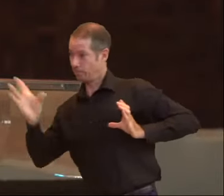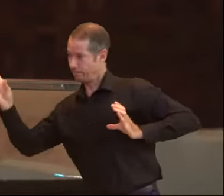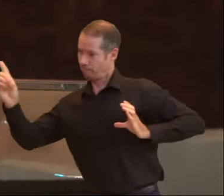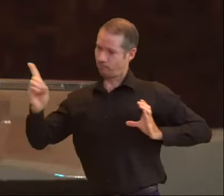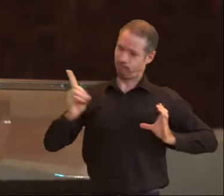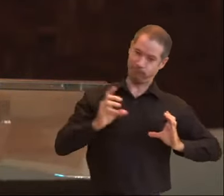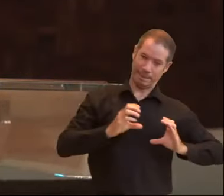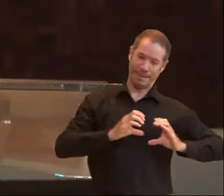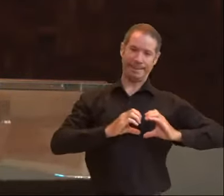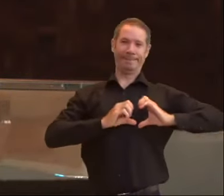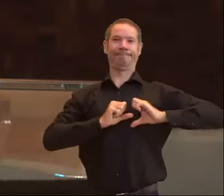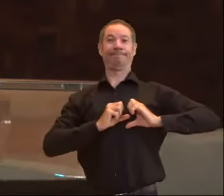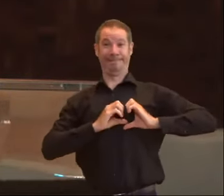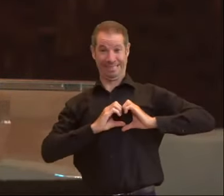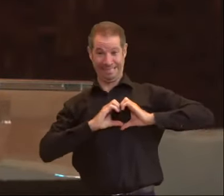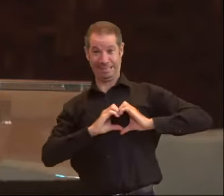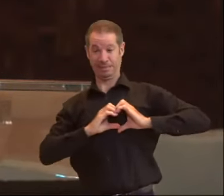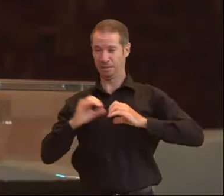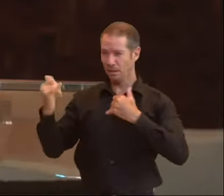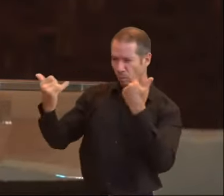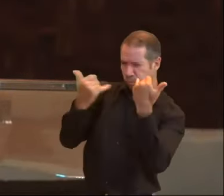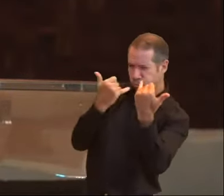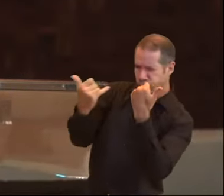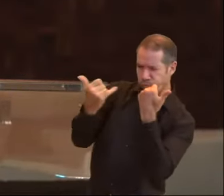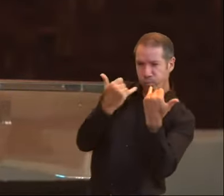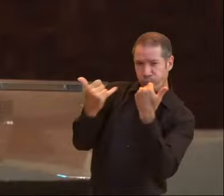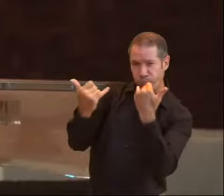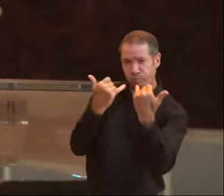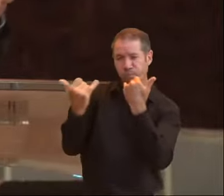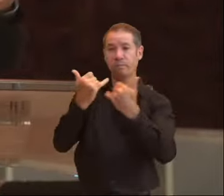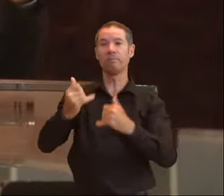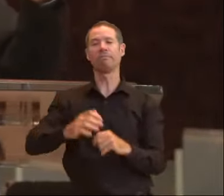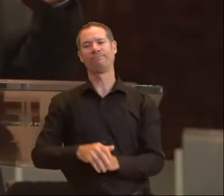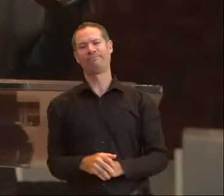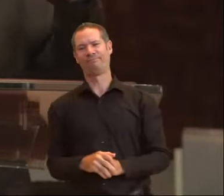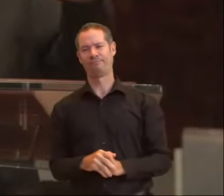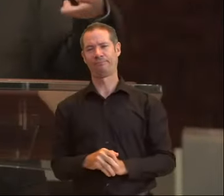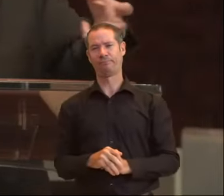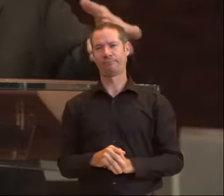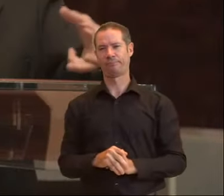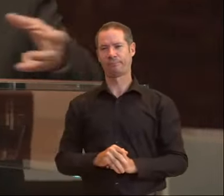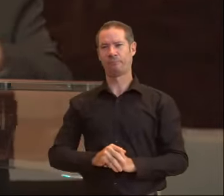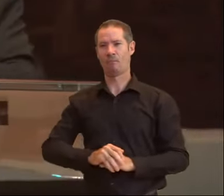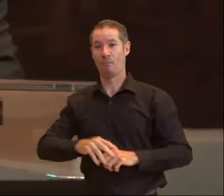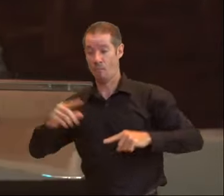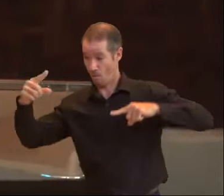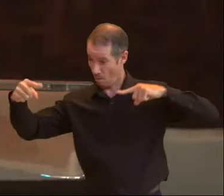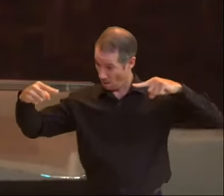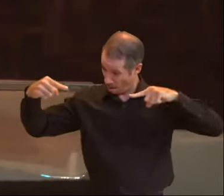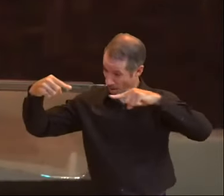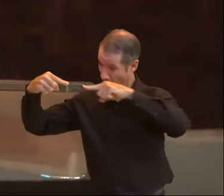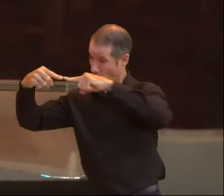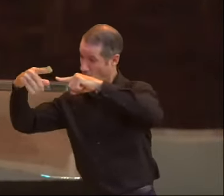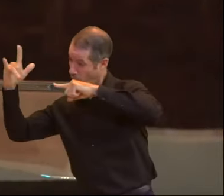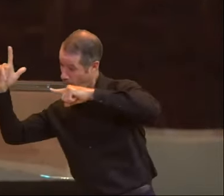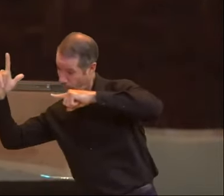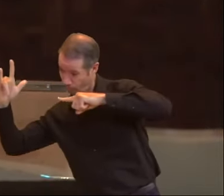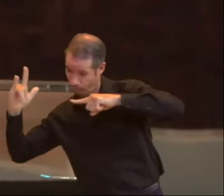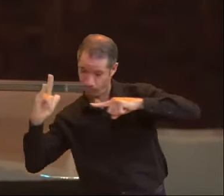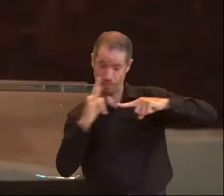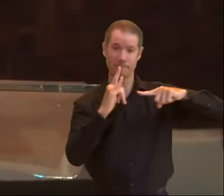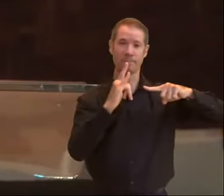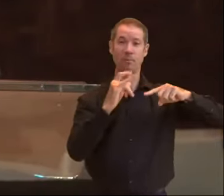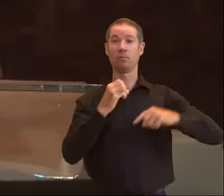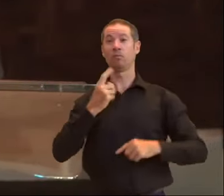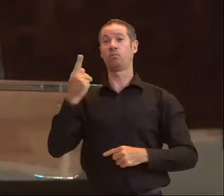recebê-lo, para ouvi-lo, para ser alvo do seu amor, da sua